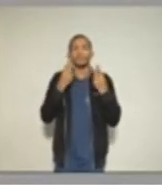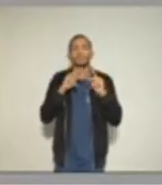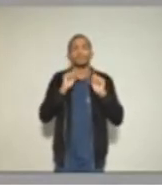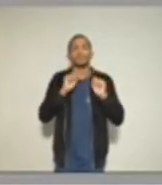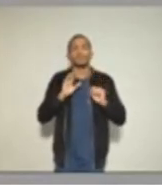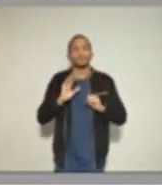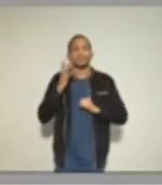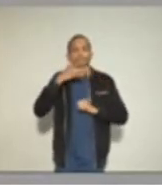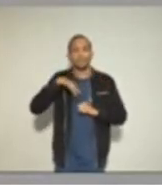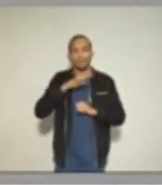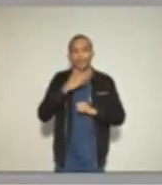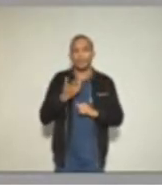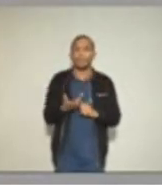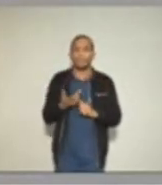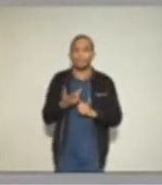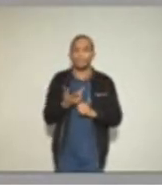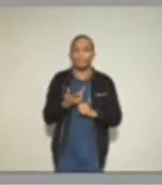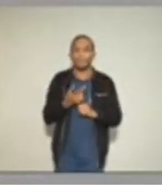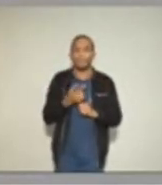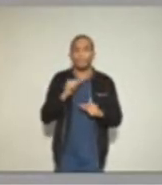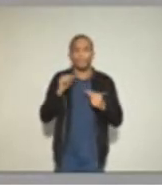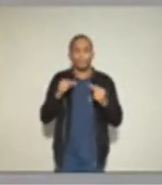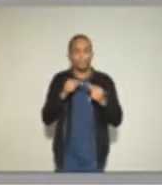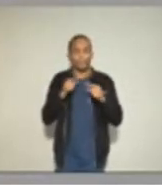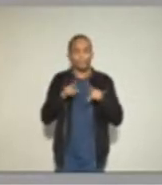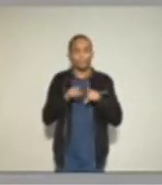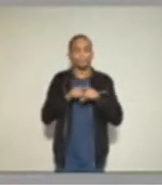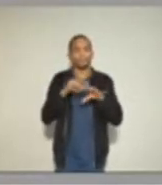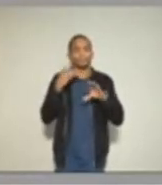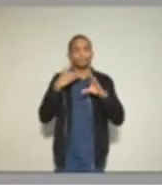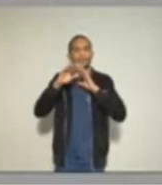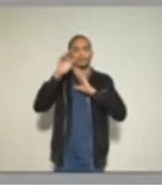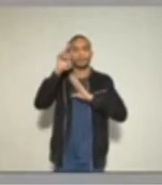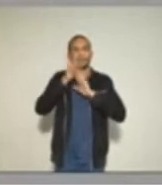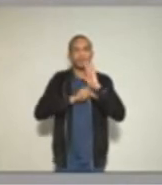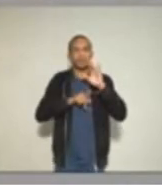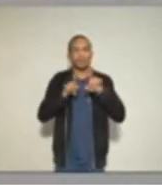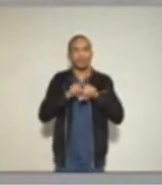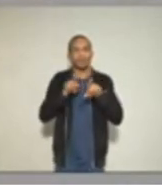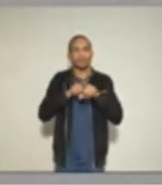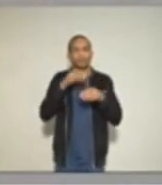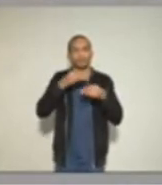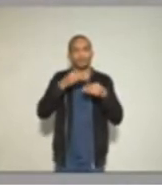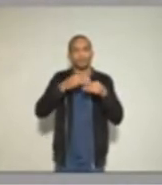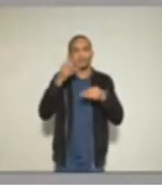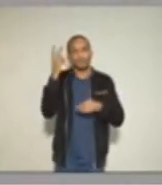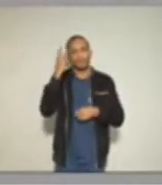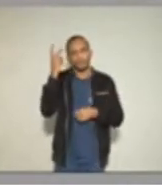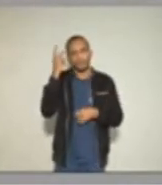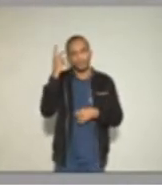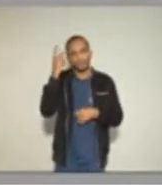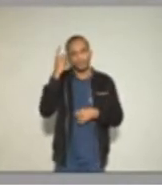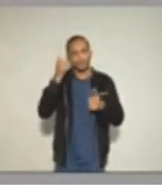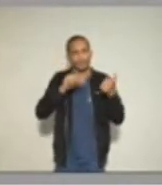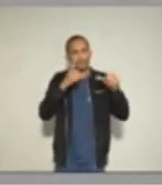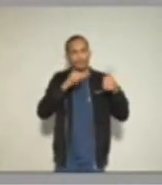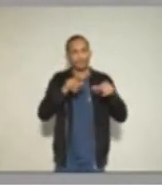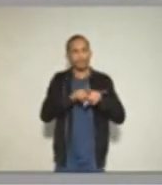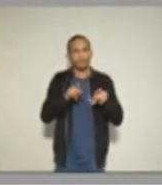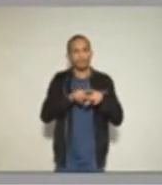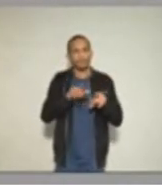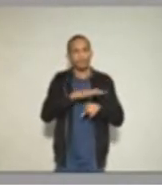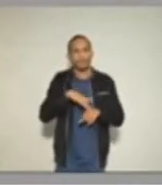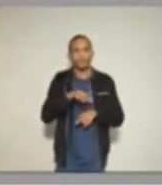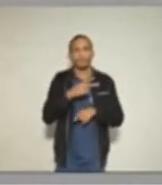né, no bojo do envio, né, de um projeto do município de São Paulo a ser analisado pela